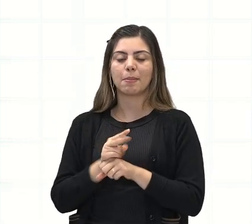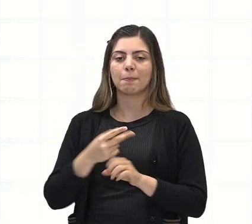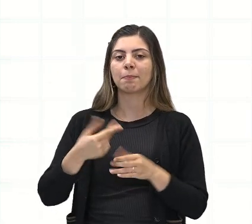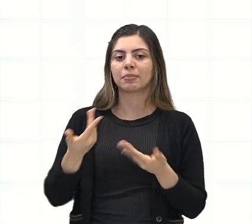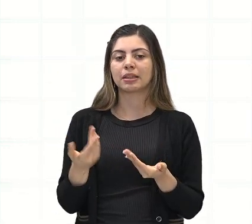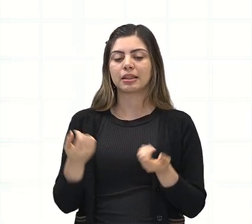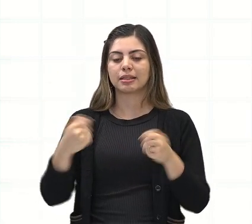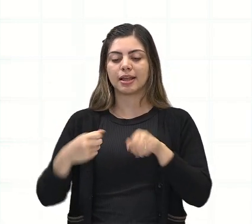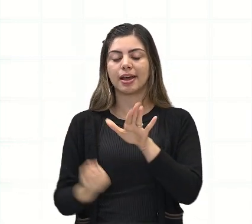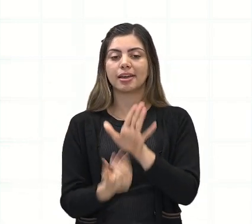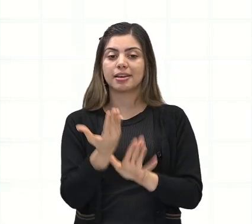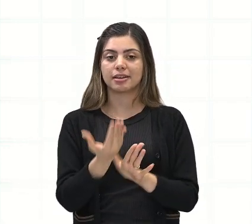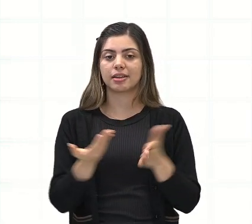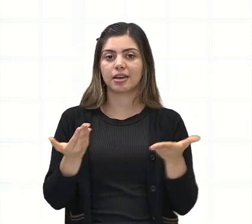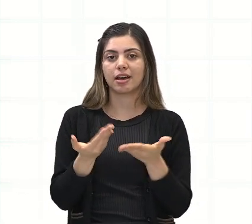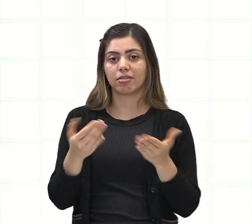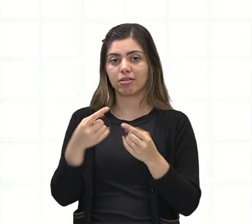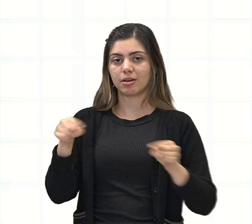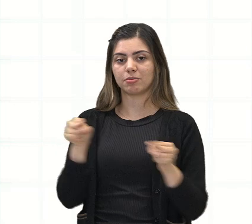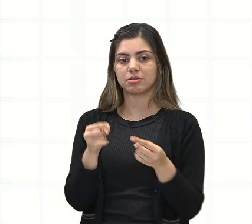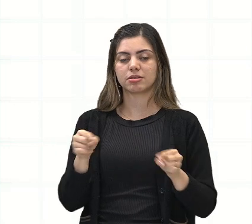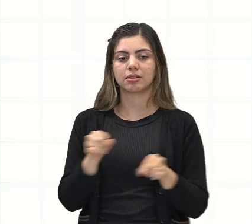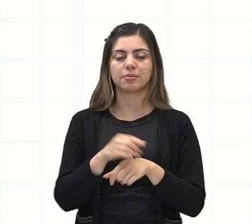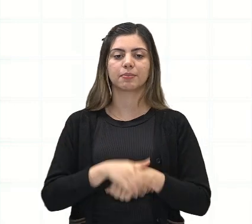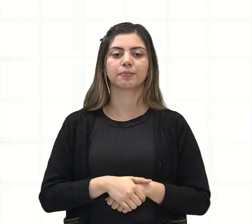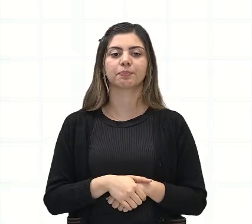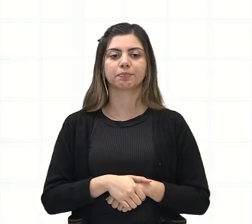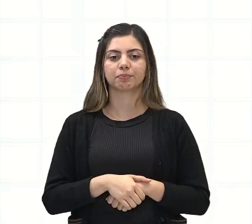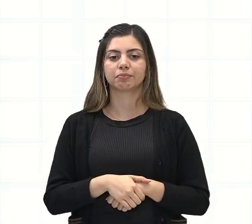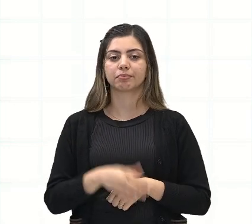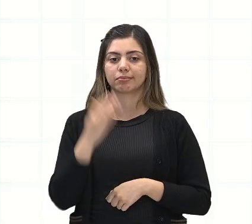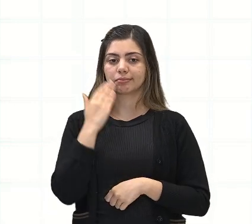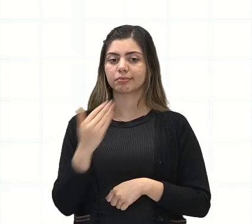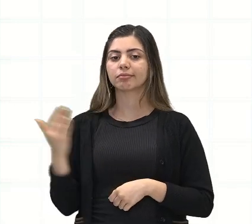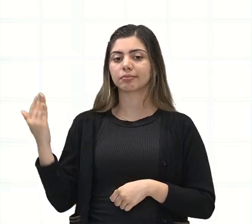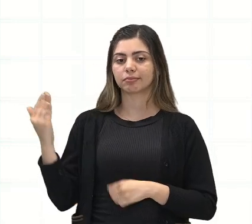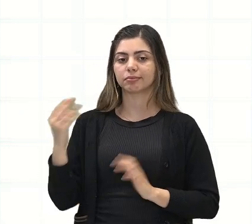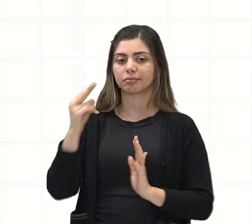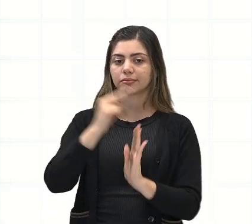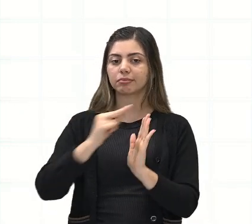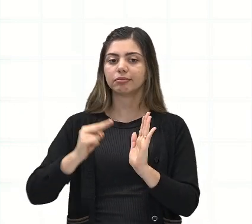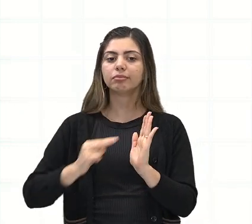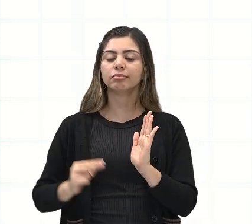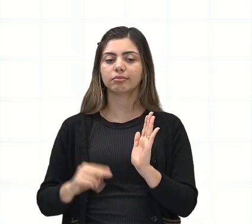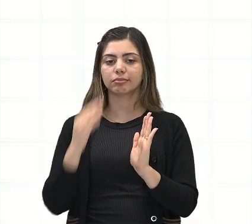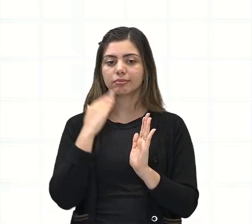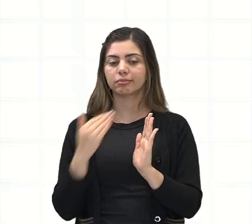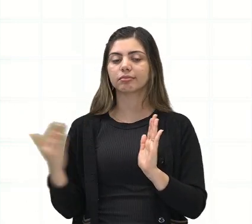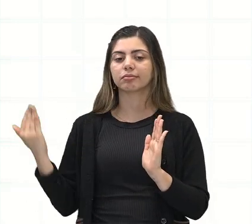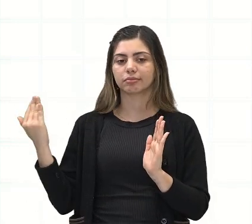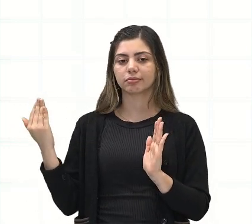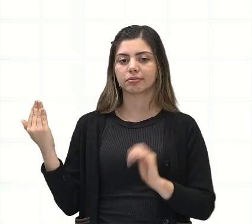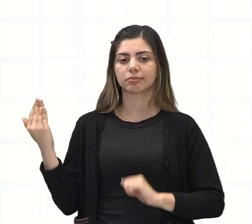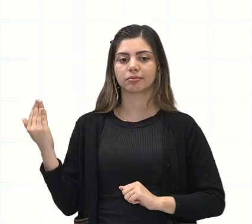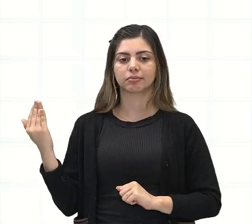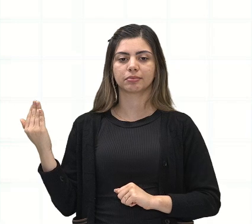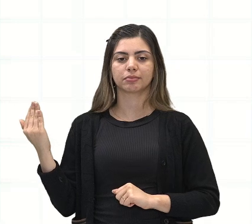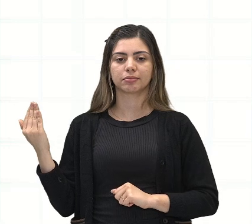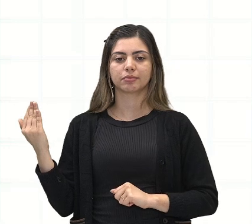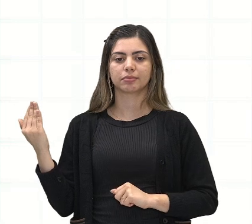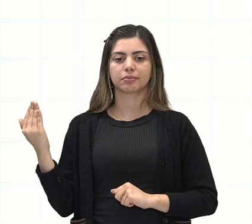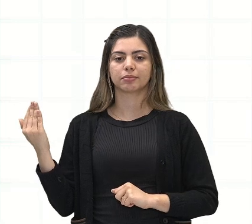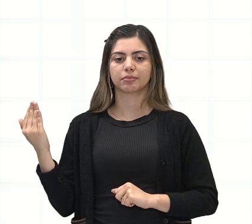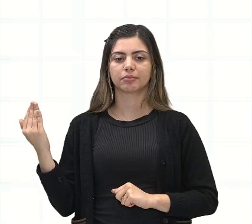para criar esse samba do approach. Eu tenho savoir-faire, meu temperamento é light, minha casa